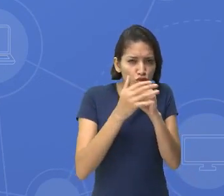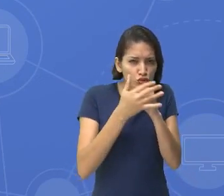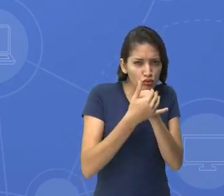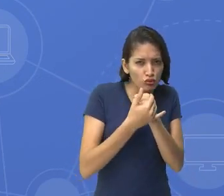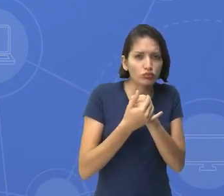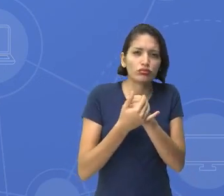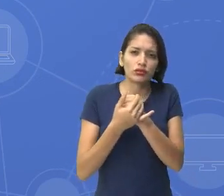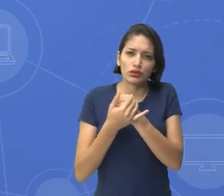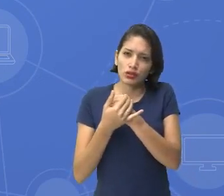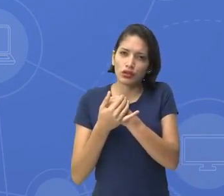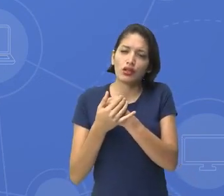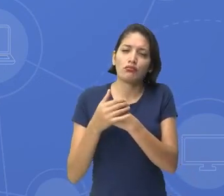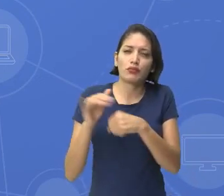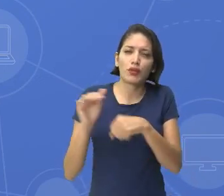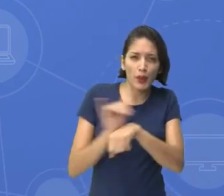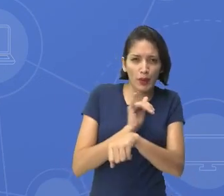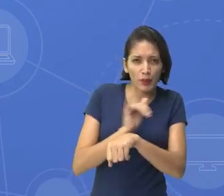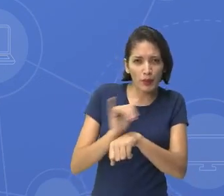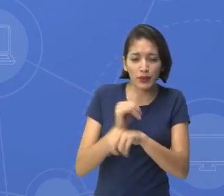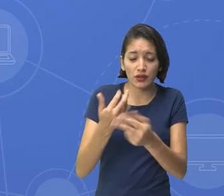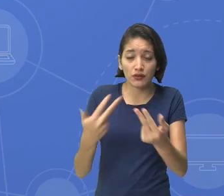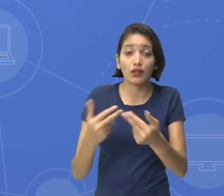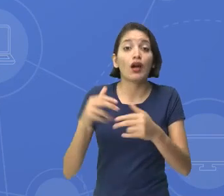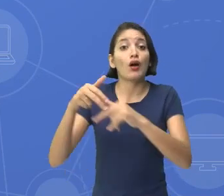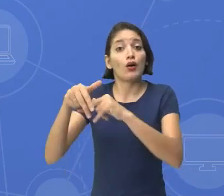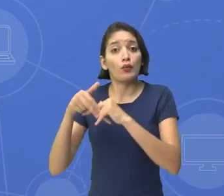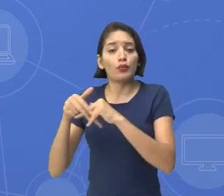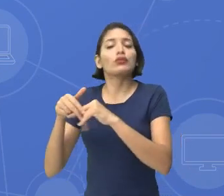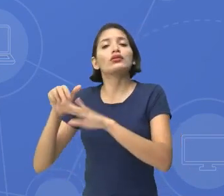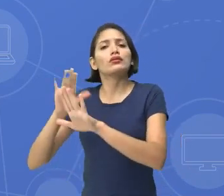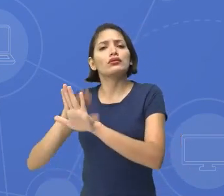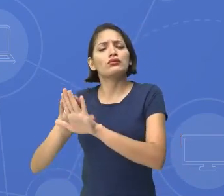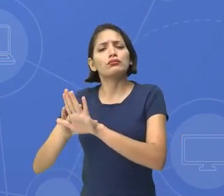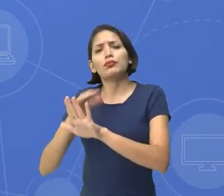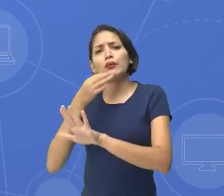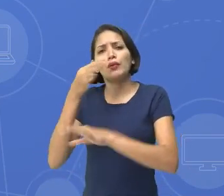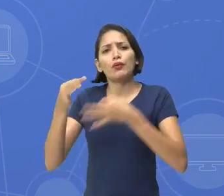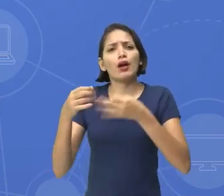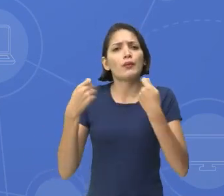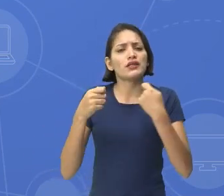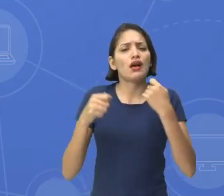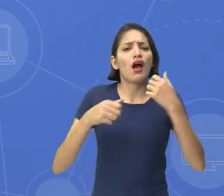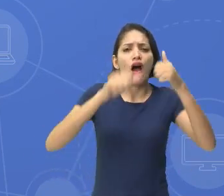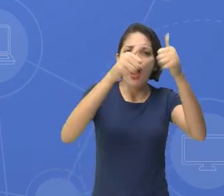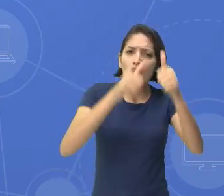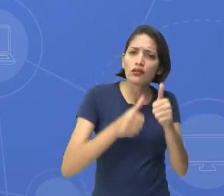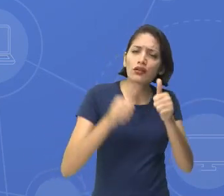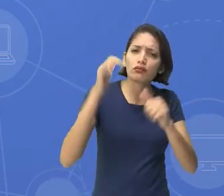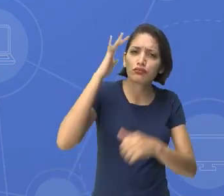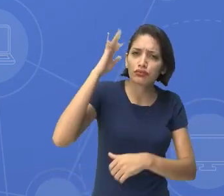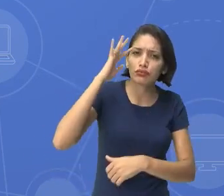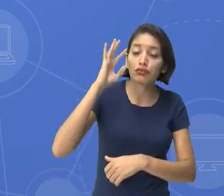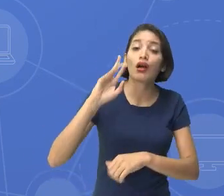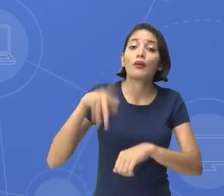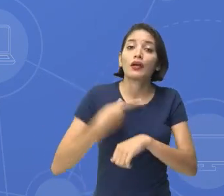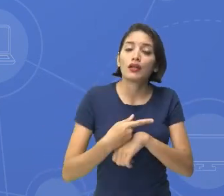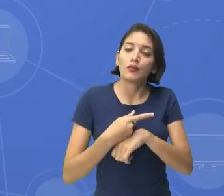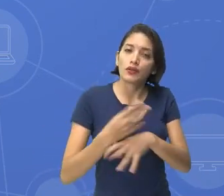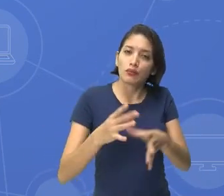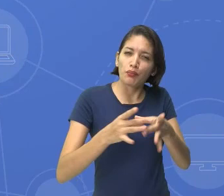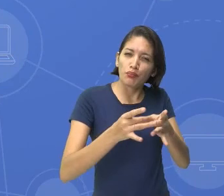É por isso que o discurso ideológico ele tem que ser analisado, refletido, para que ele seja o quê?